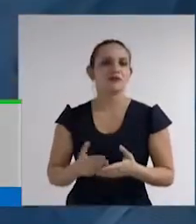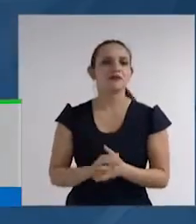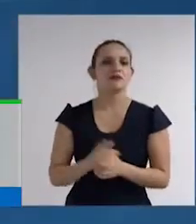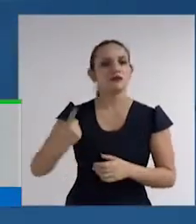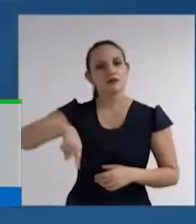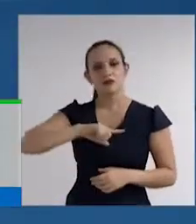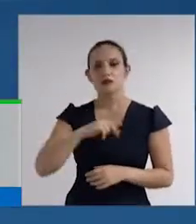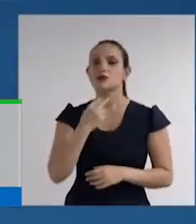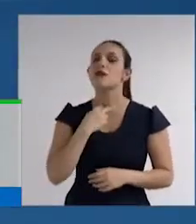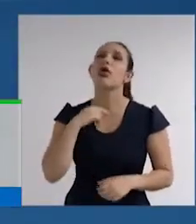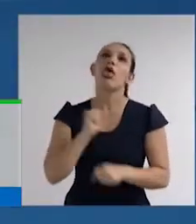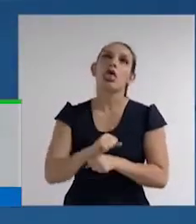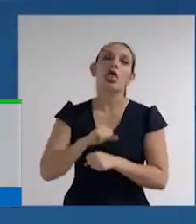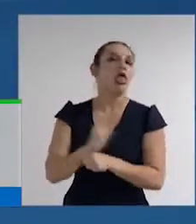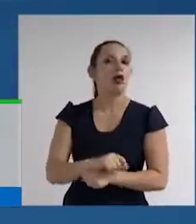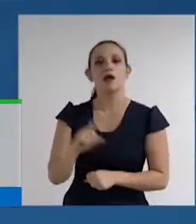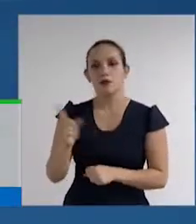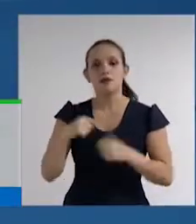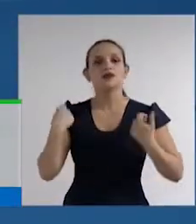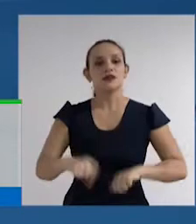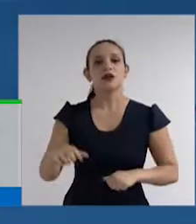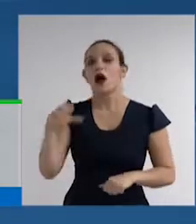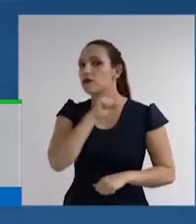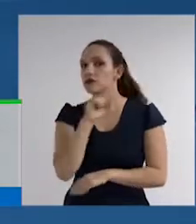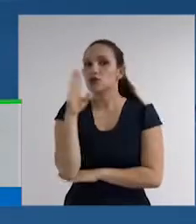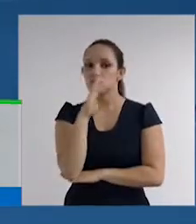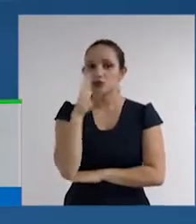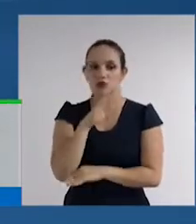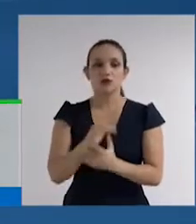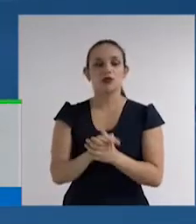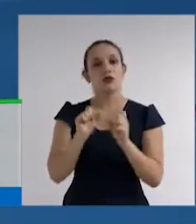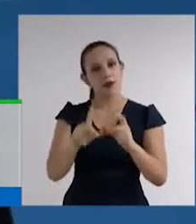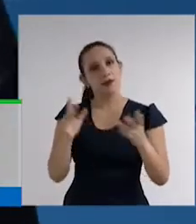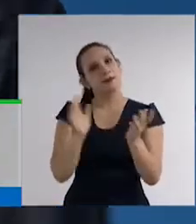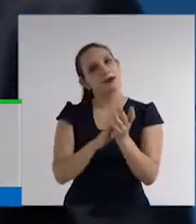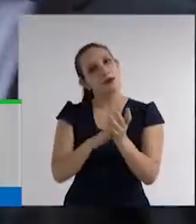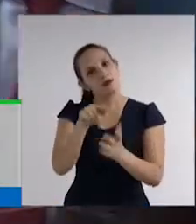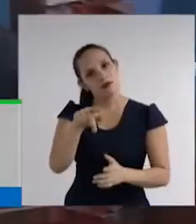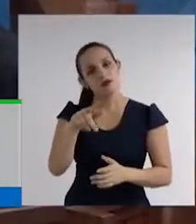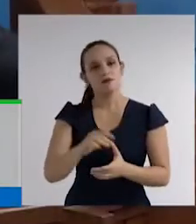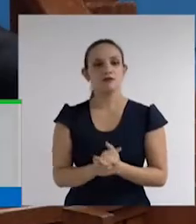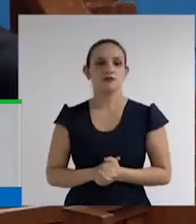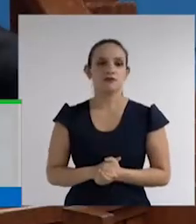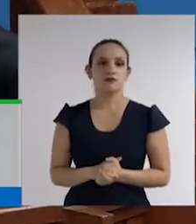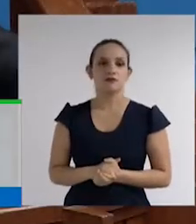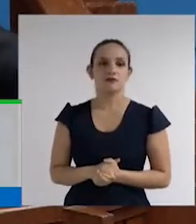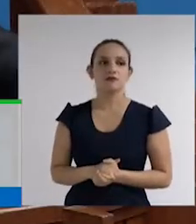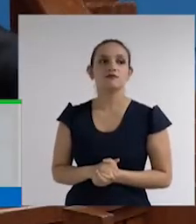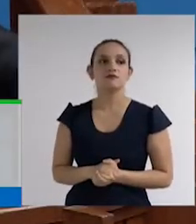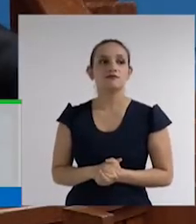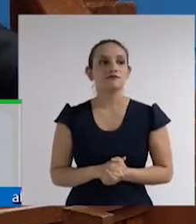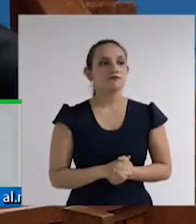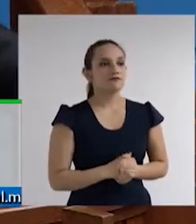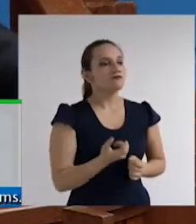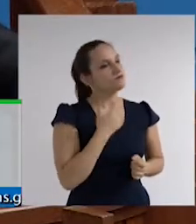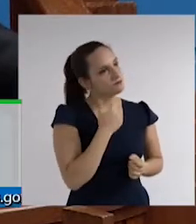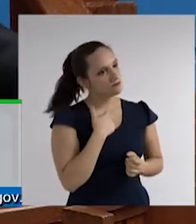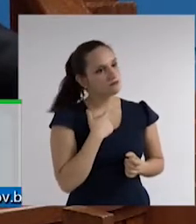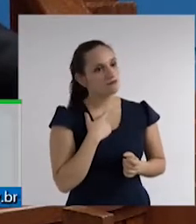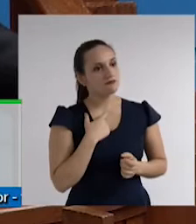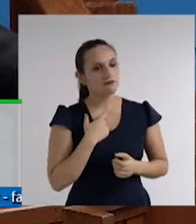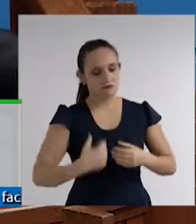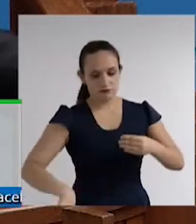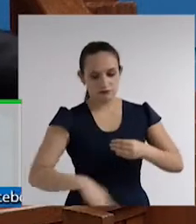não dá mais para esperar, temos que fazer isso com urgência. Parabéns a Vossa Excelência. Incorporo o vosso pronunciamento